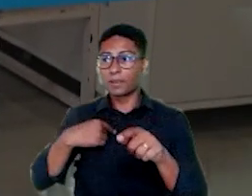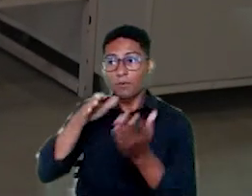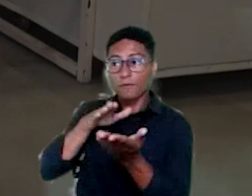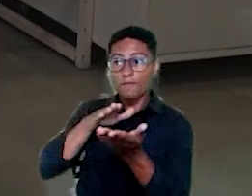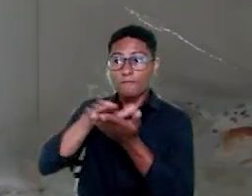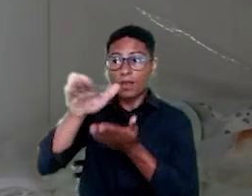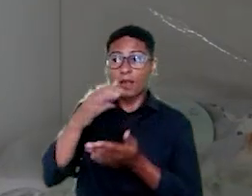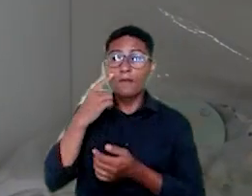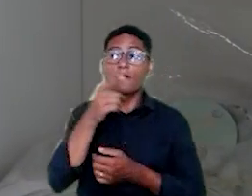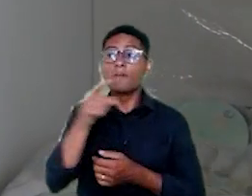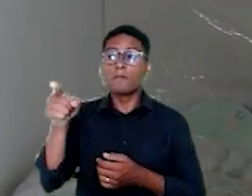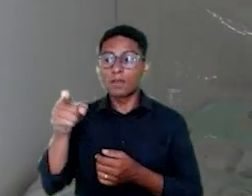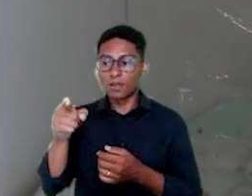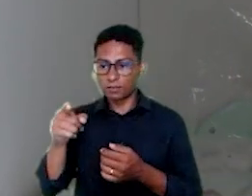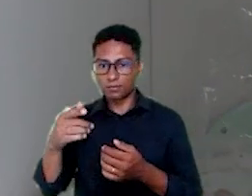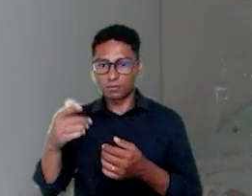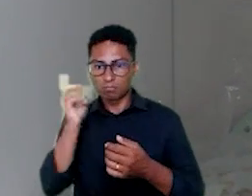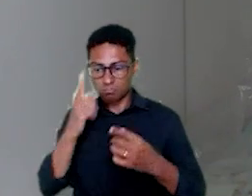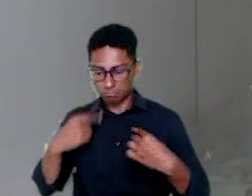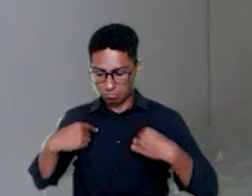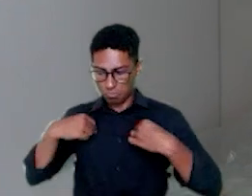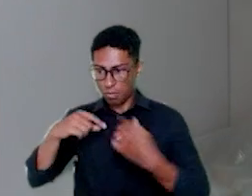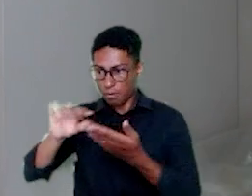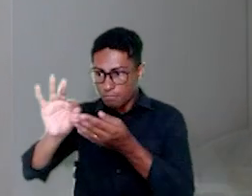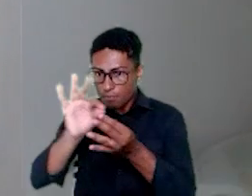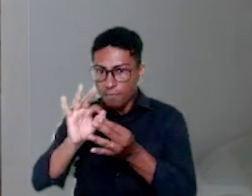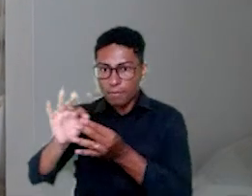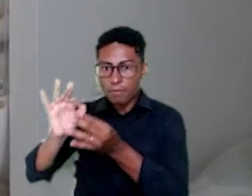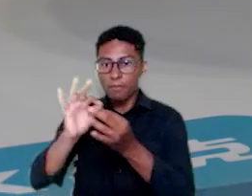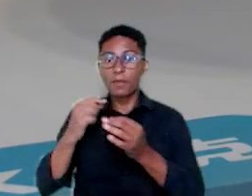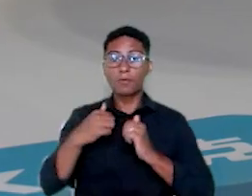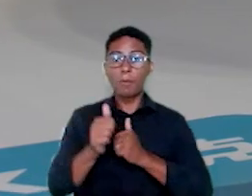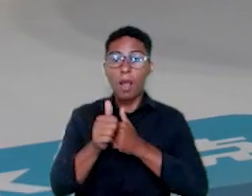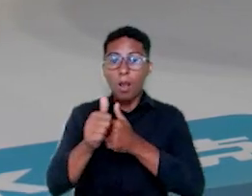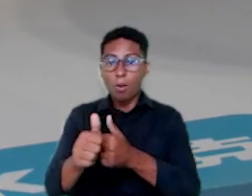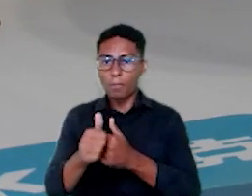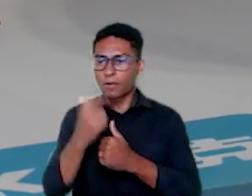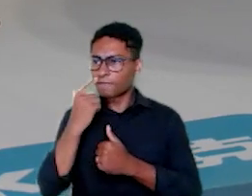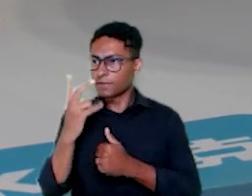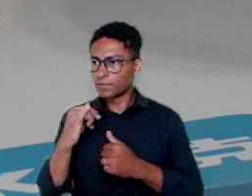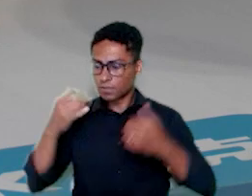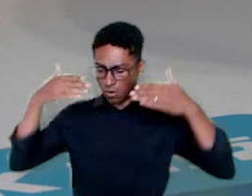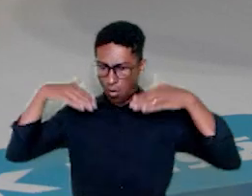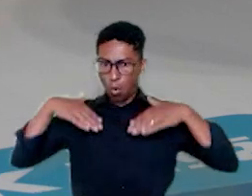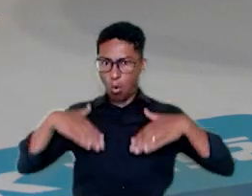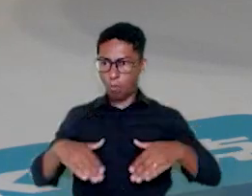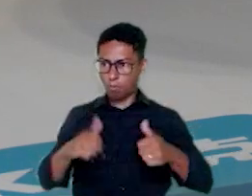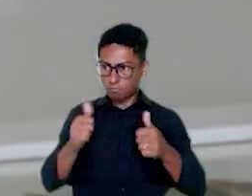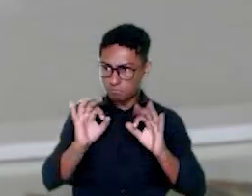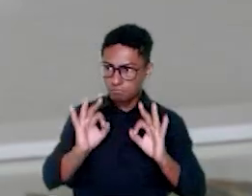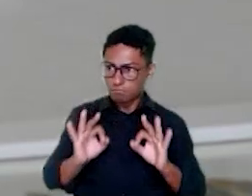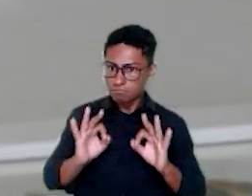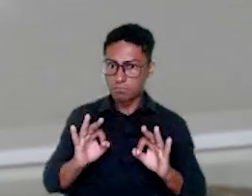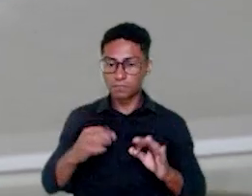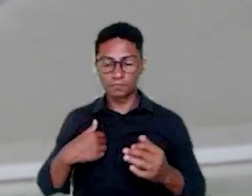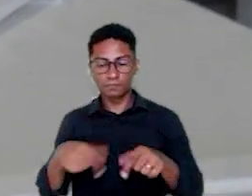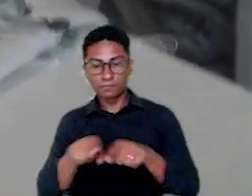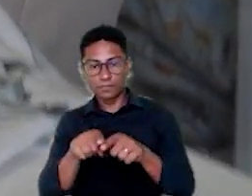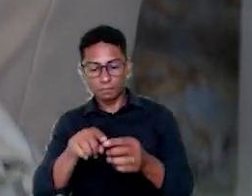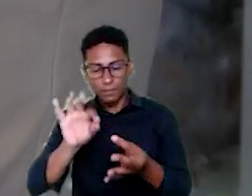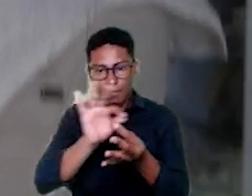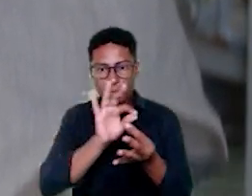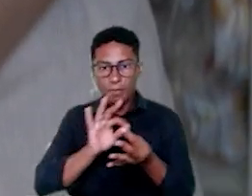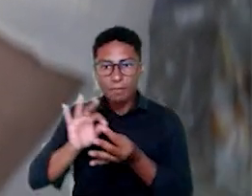acompanho muito o acabamento, a costura, a modelagem, se tem um caimento muito bom, os bordados, a